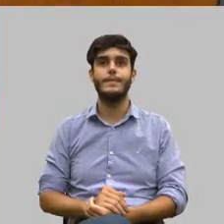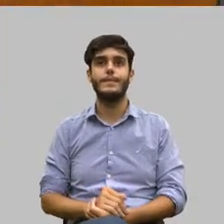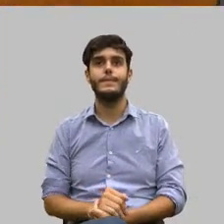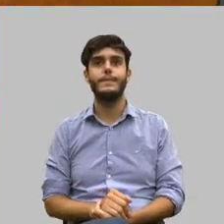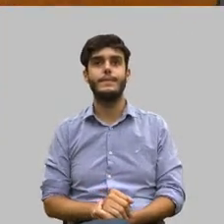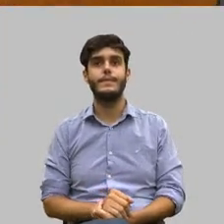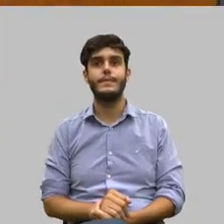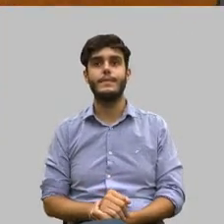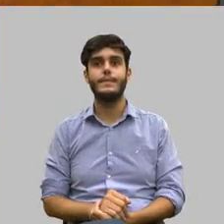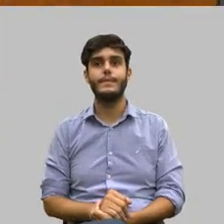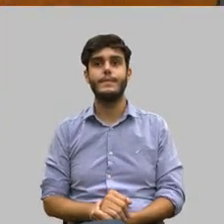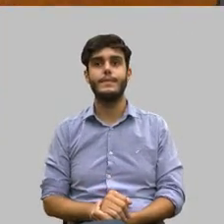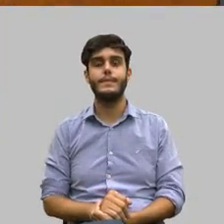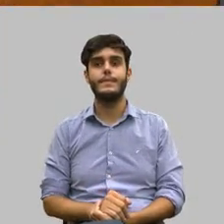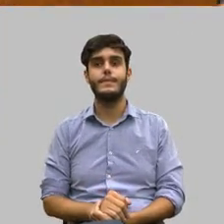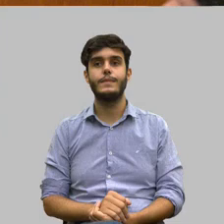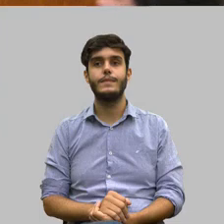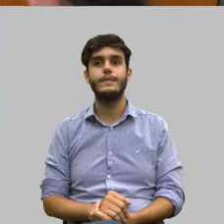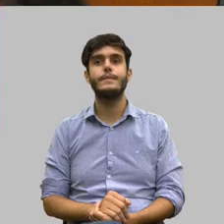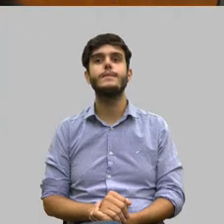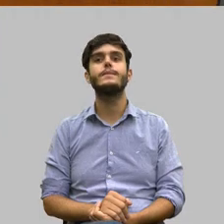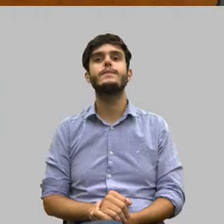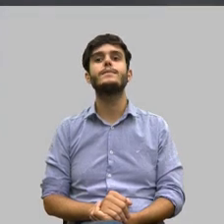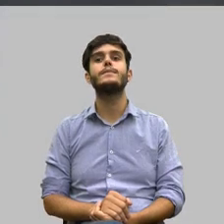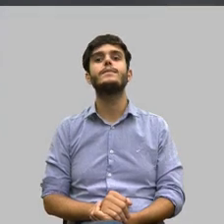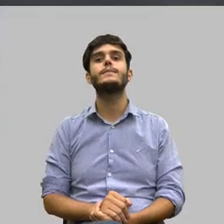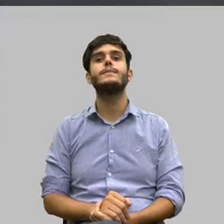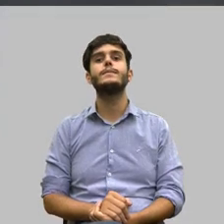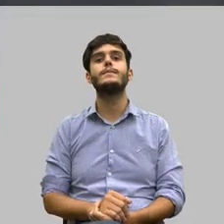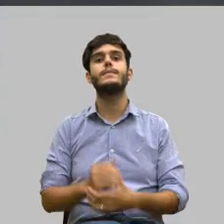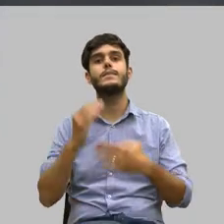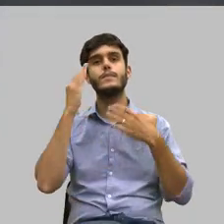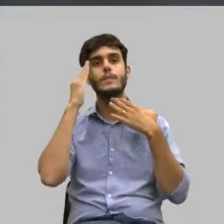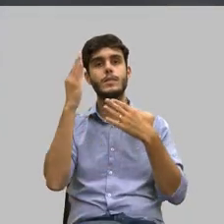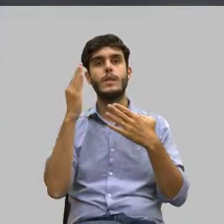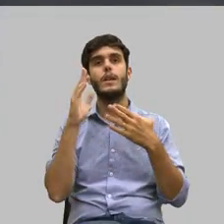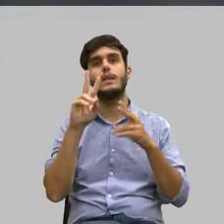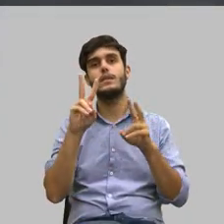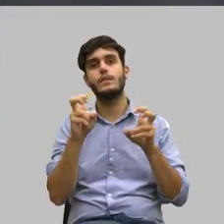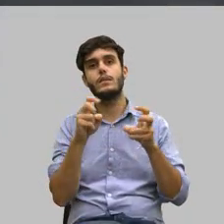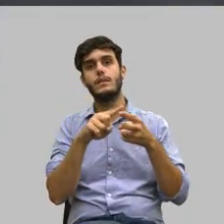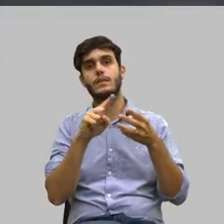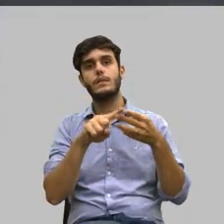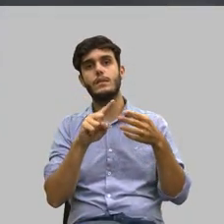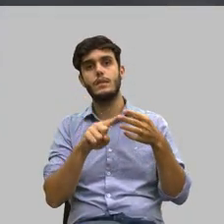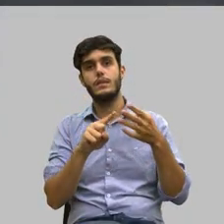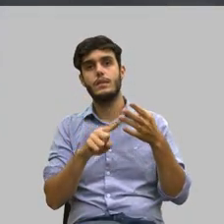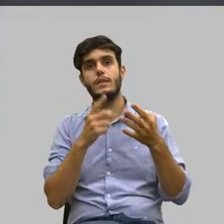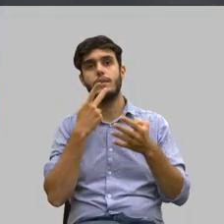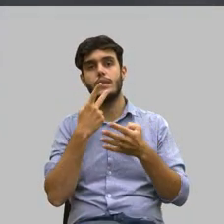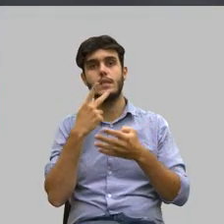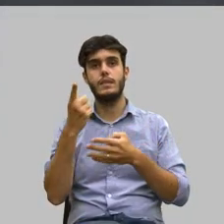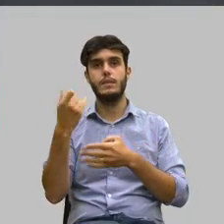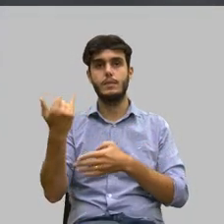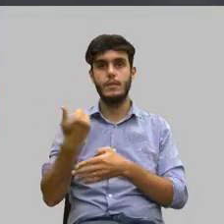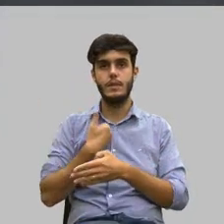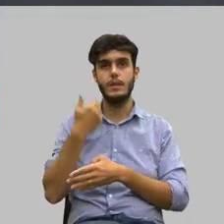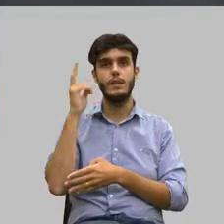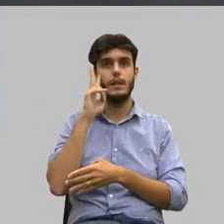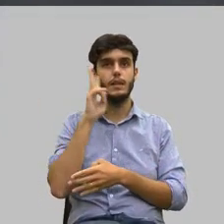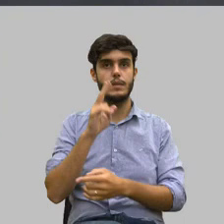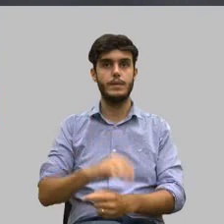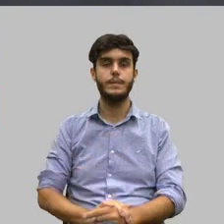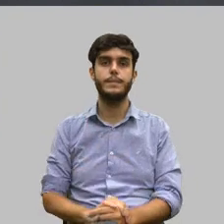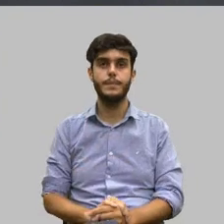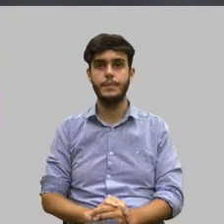15 horas eu sei agradeço as as abordagens vou se me esquecer a senhora vai me lembrando vamos